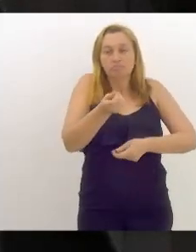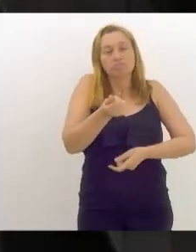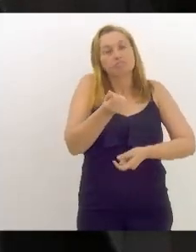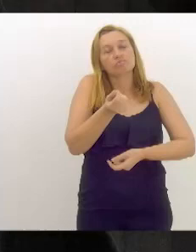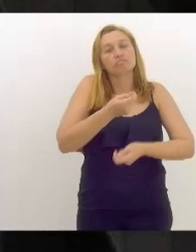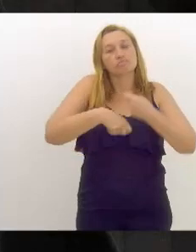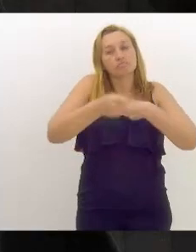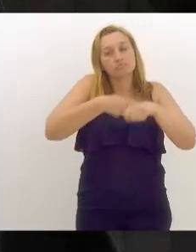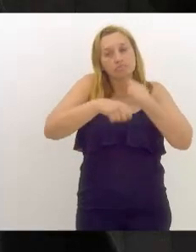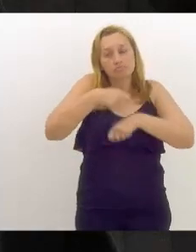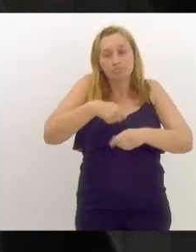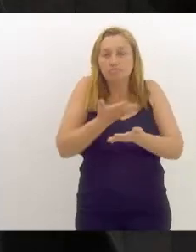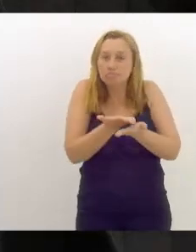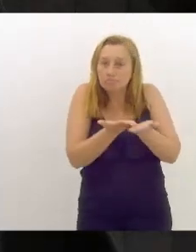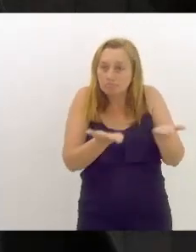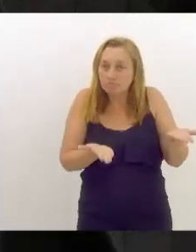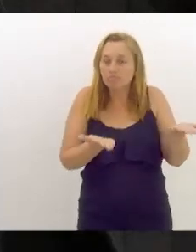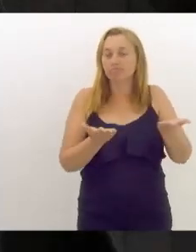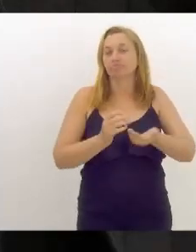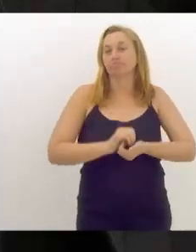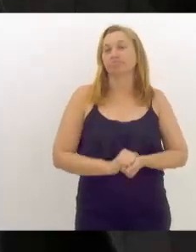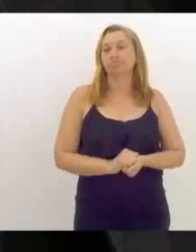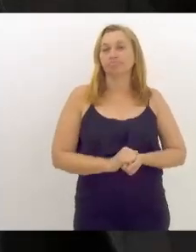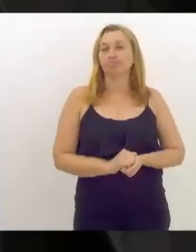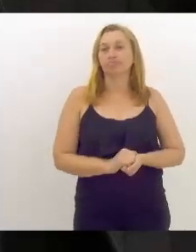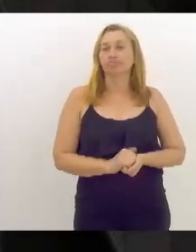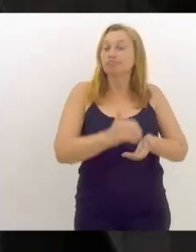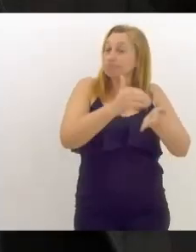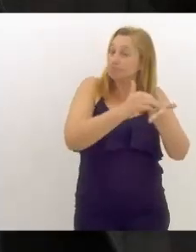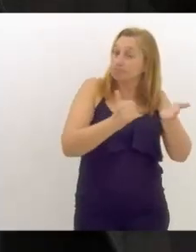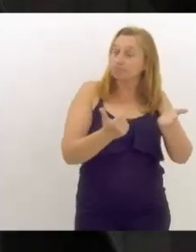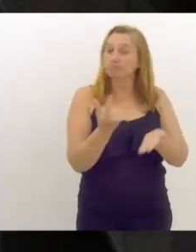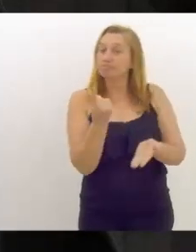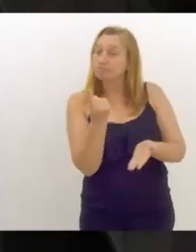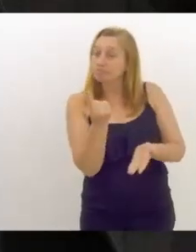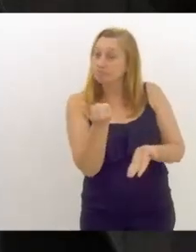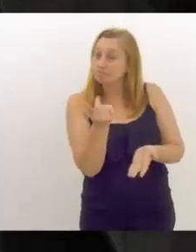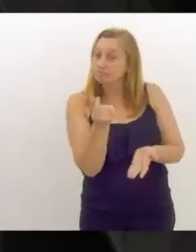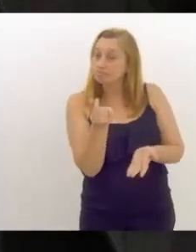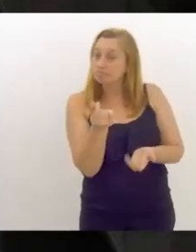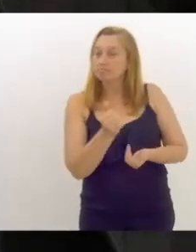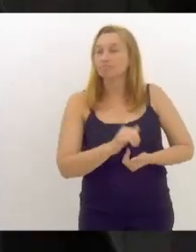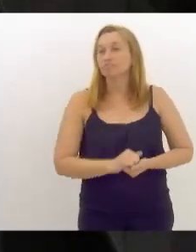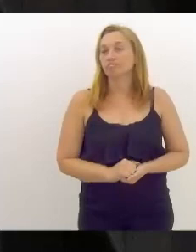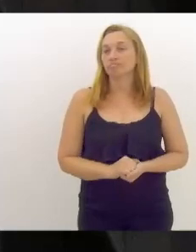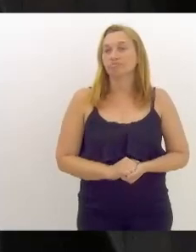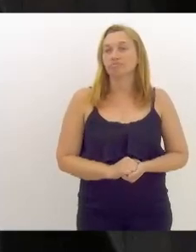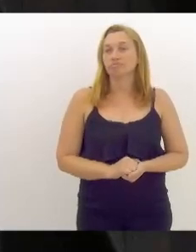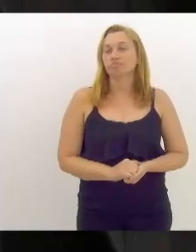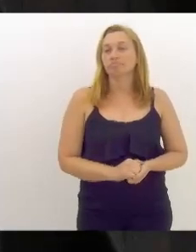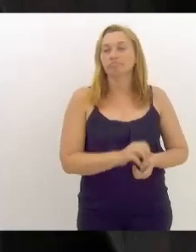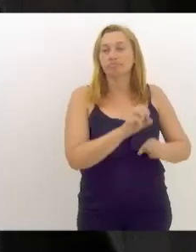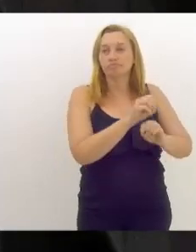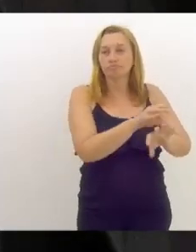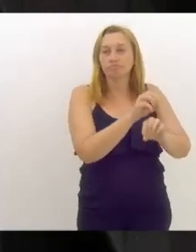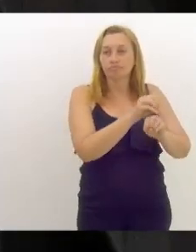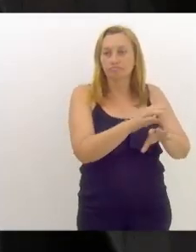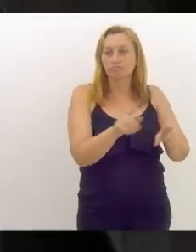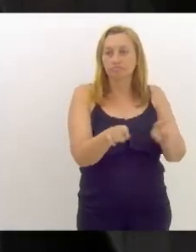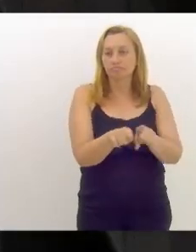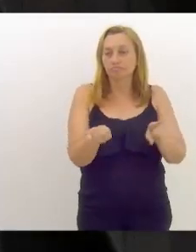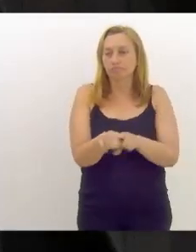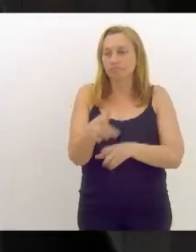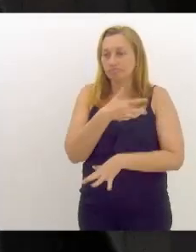uma perda que vai tirar dinheiro da educação e da